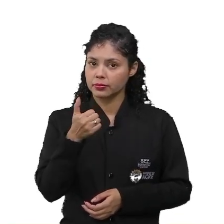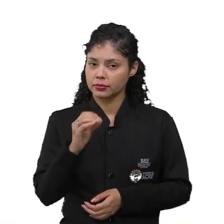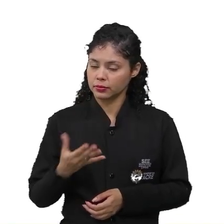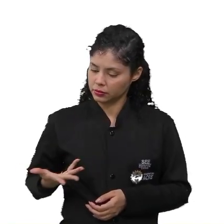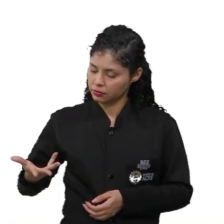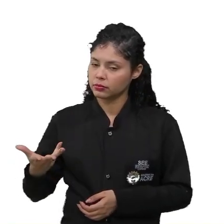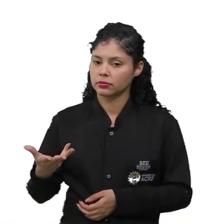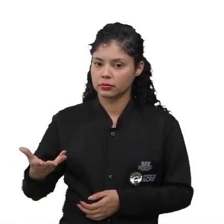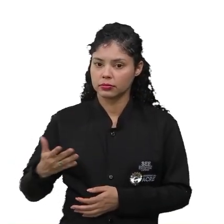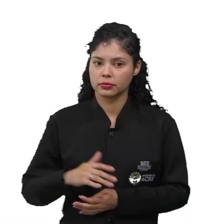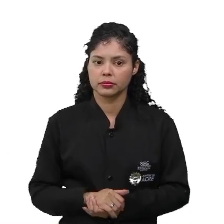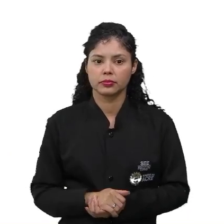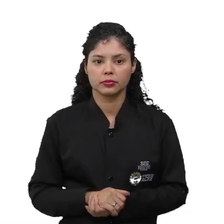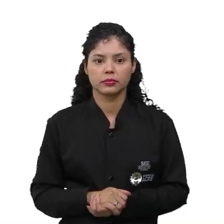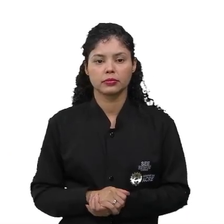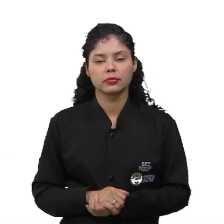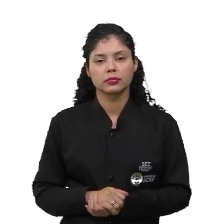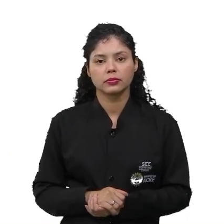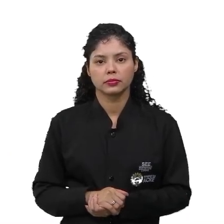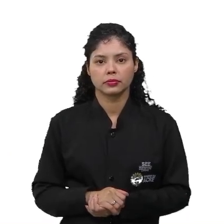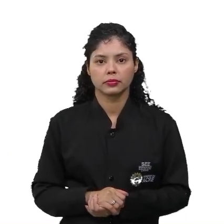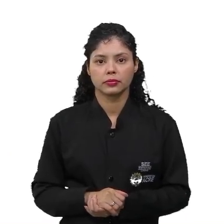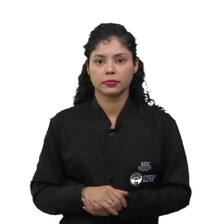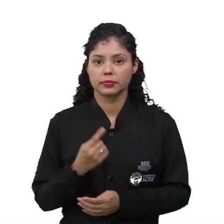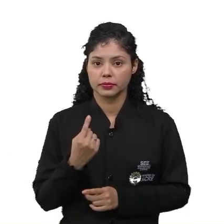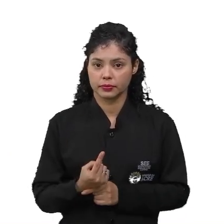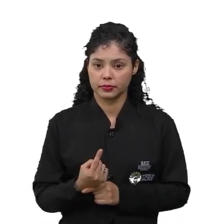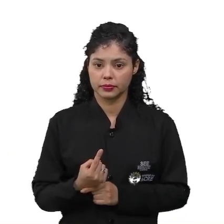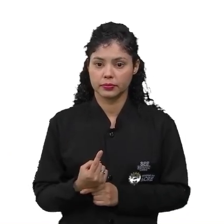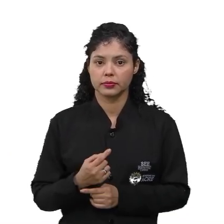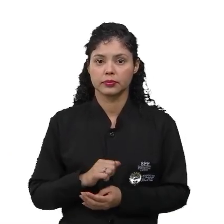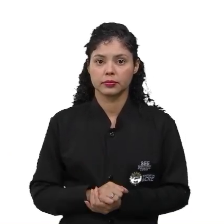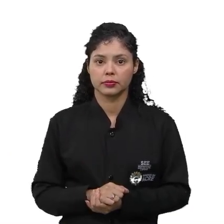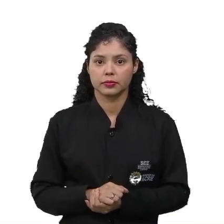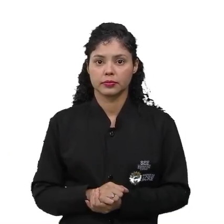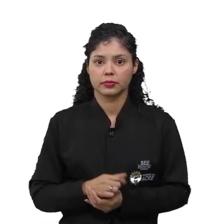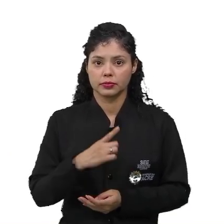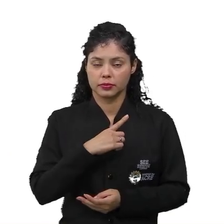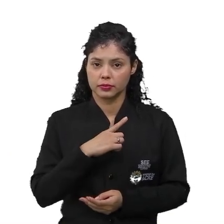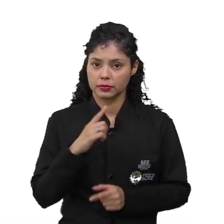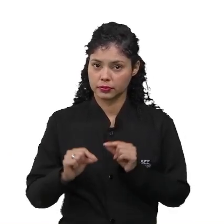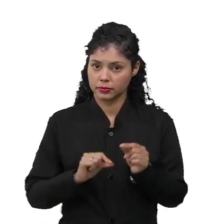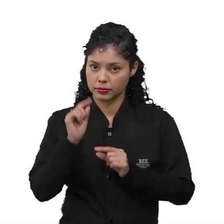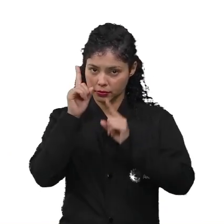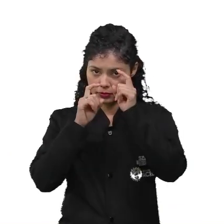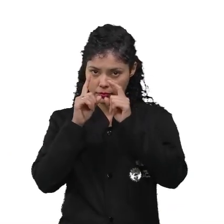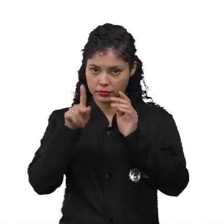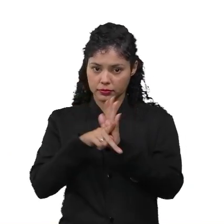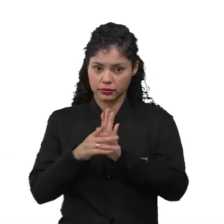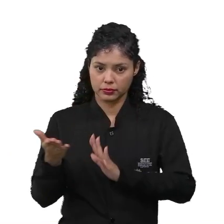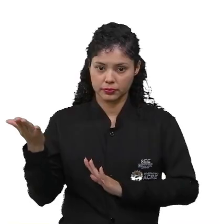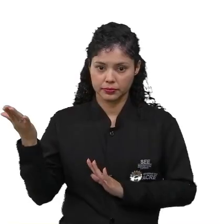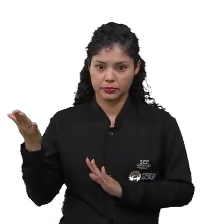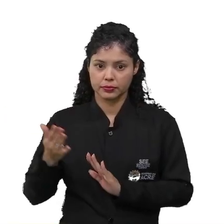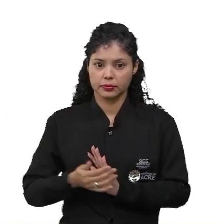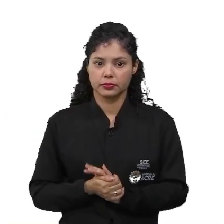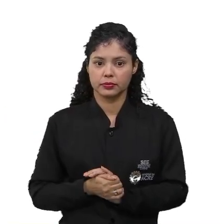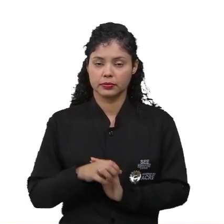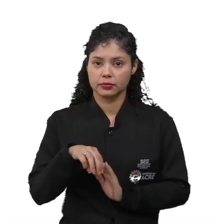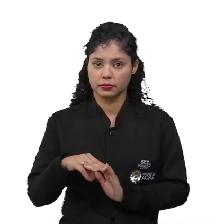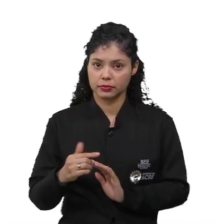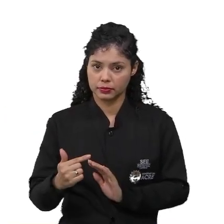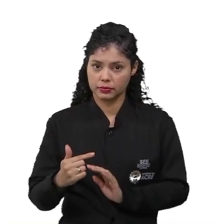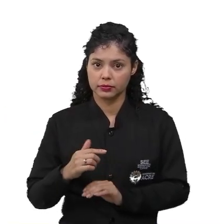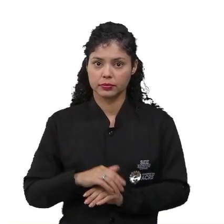base 10. O log de 10 na base 10 é 1. Então, você tem essa expressão aqui, ó.